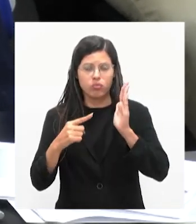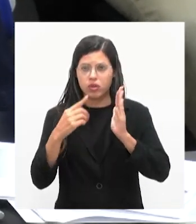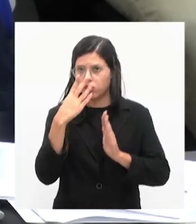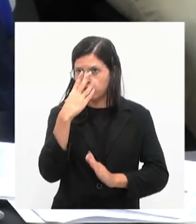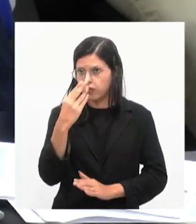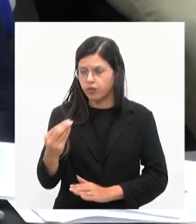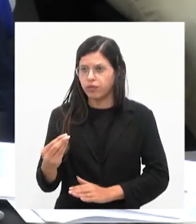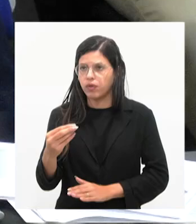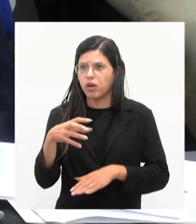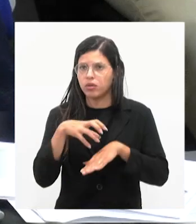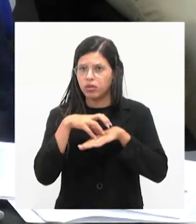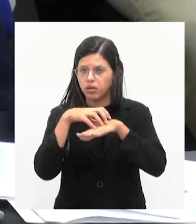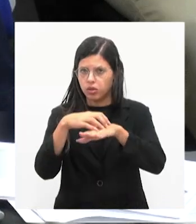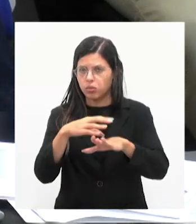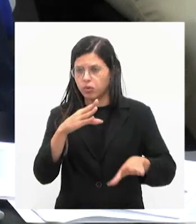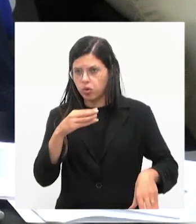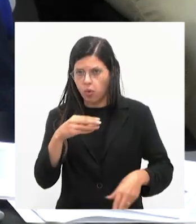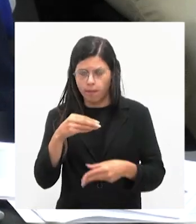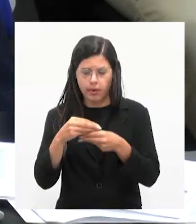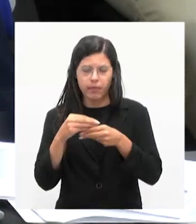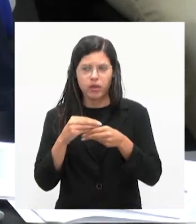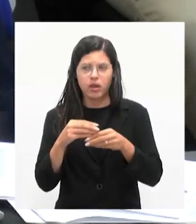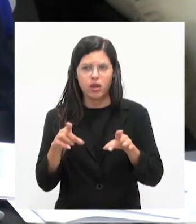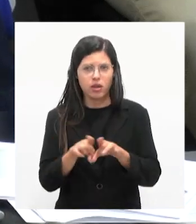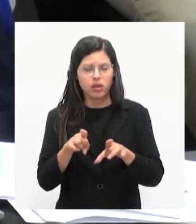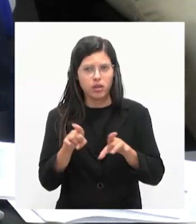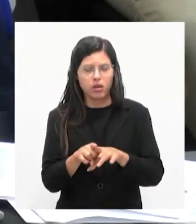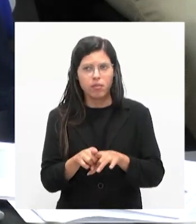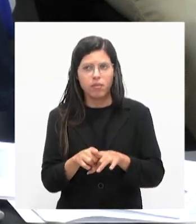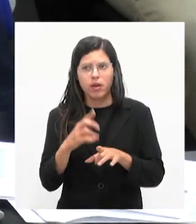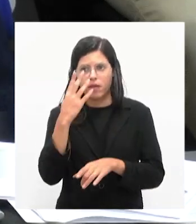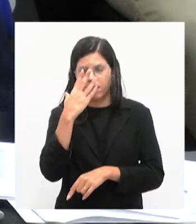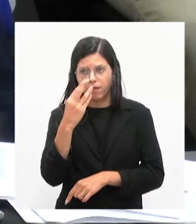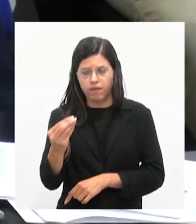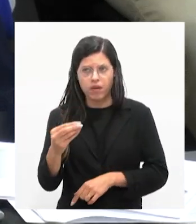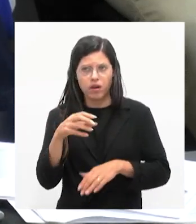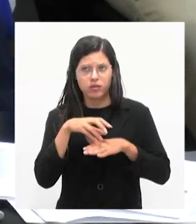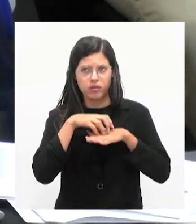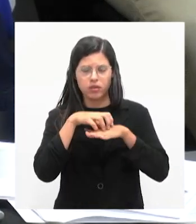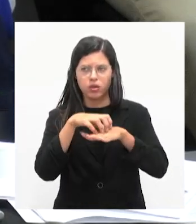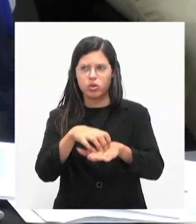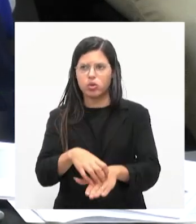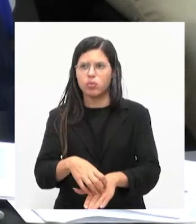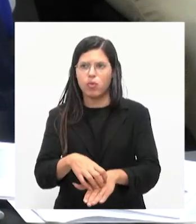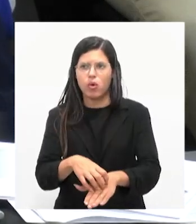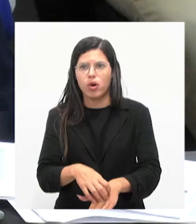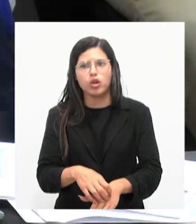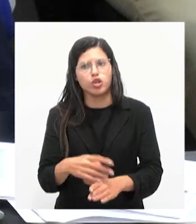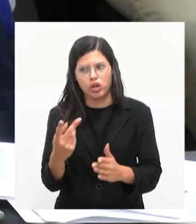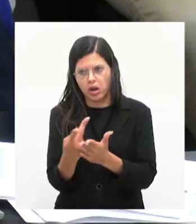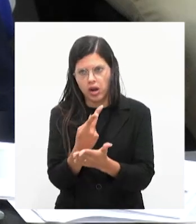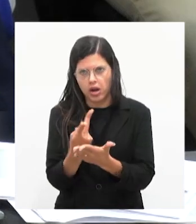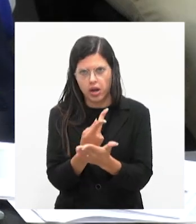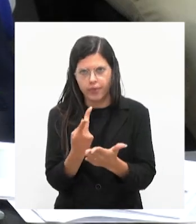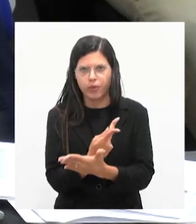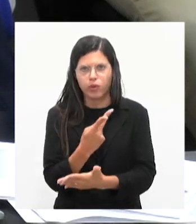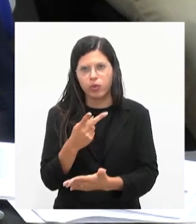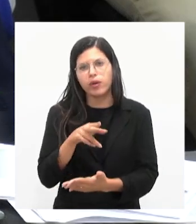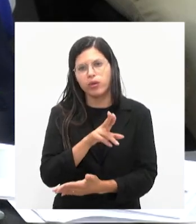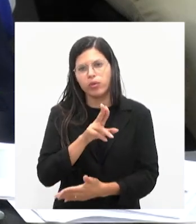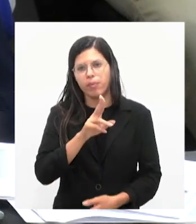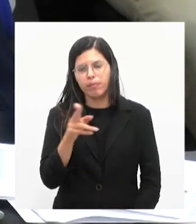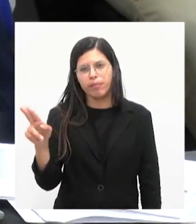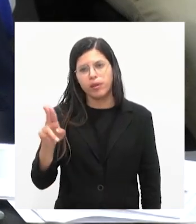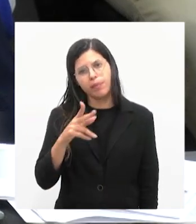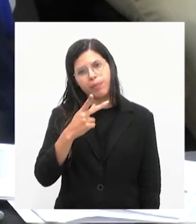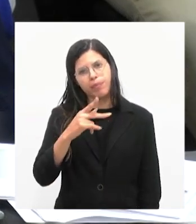do transporte complementar, quanto de van transporte vulgo pirata. Certo? Como na região dos